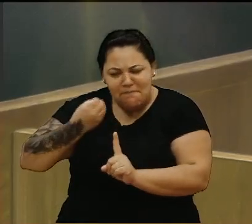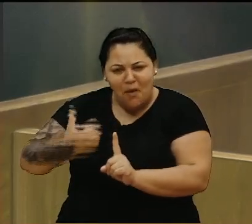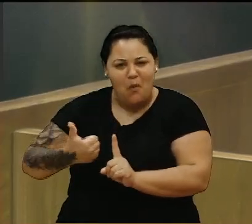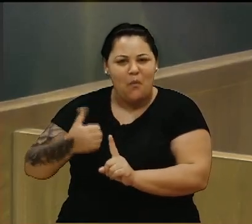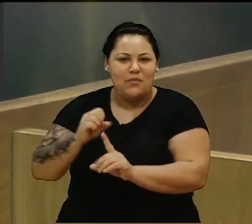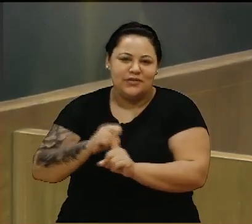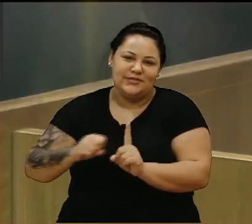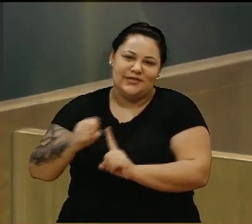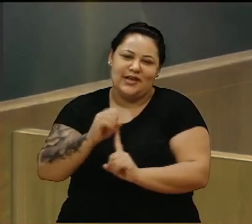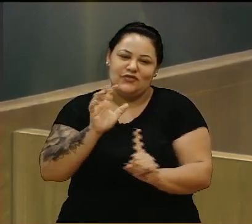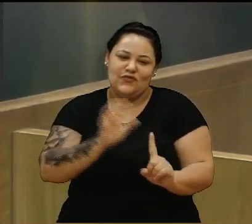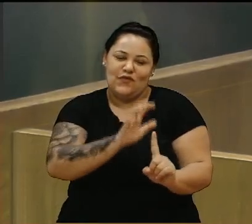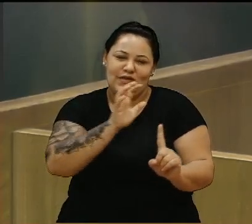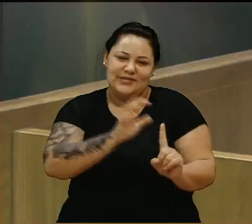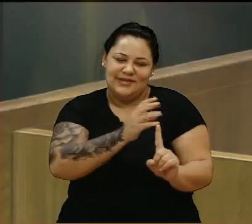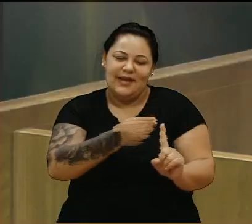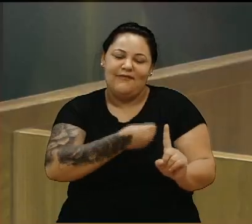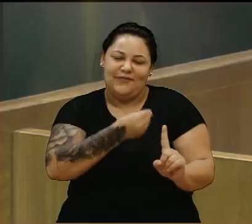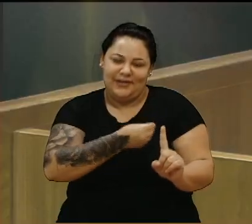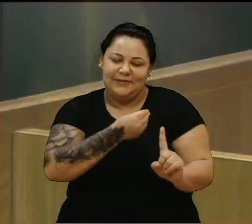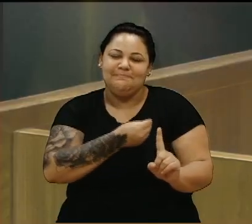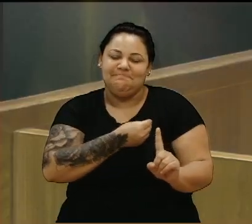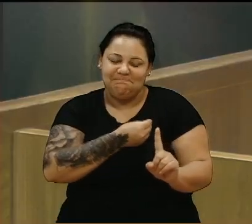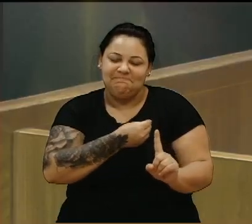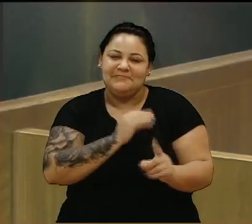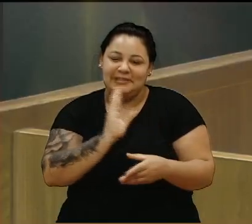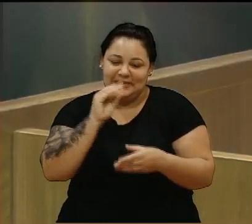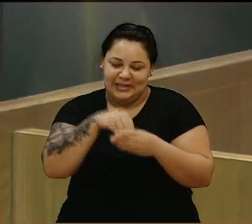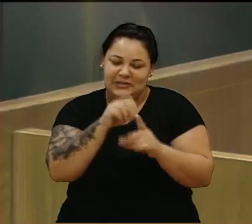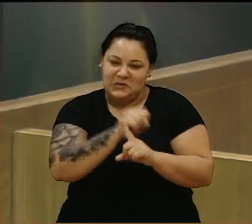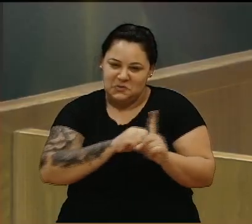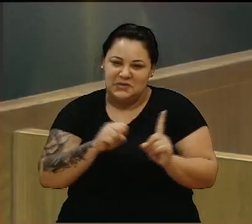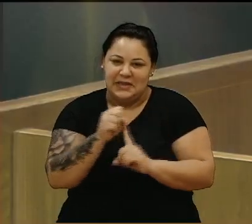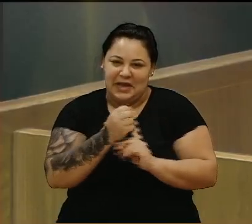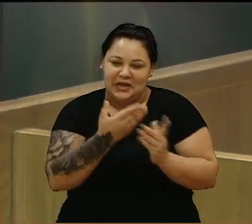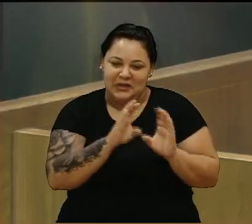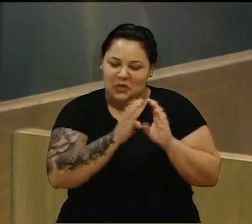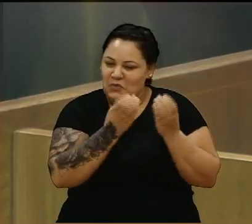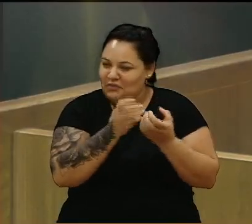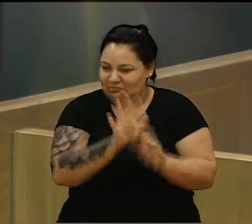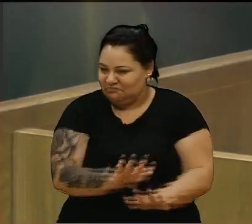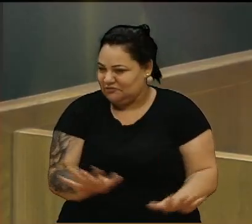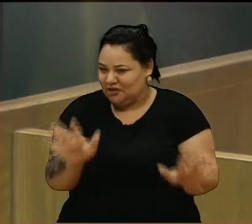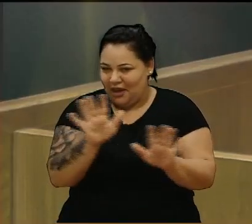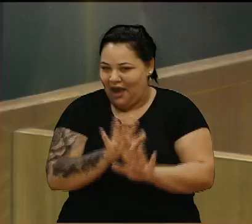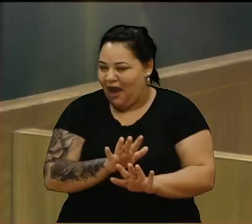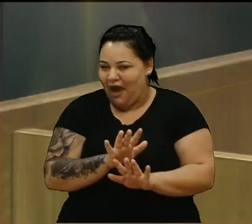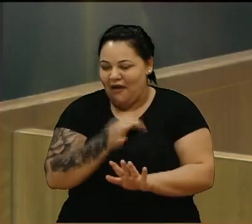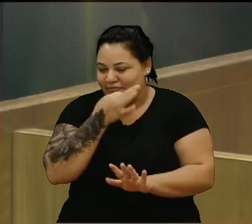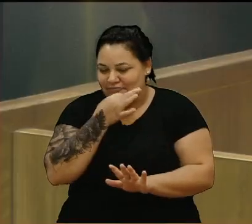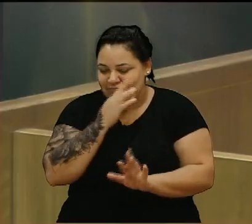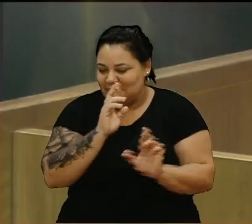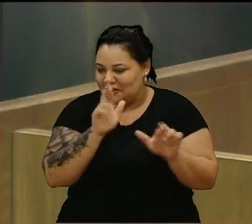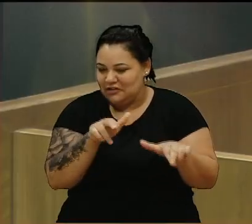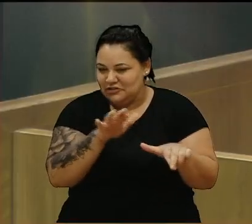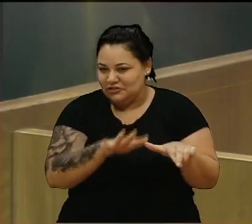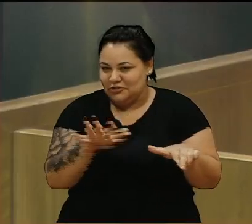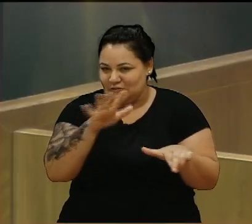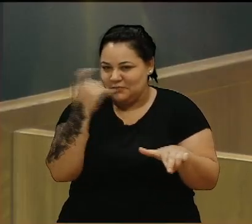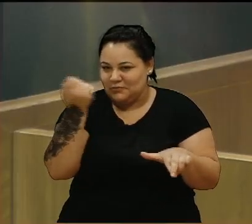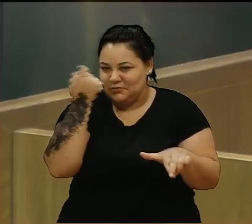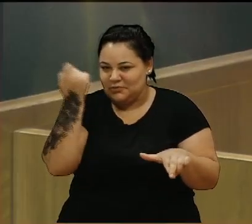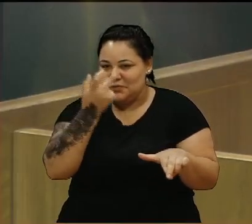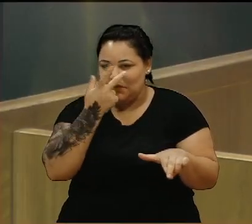fazem diferença, né, na vida, na nossa sociedade, na comunidade caxiense ou regional, como o senhor trouxe